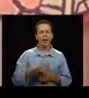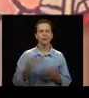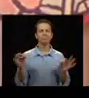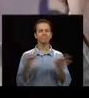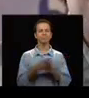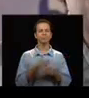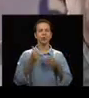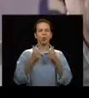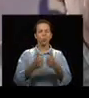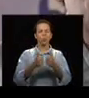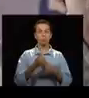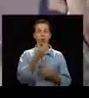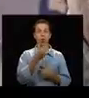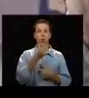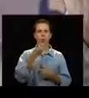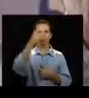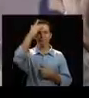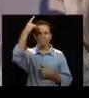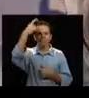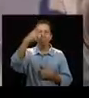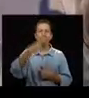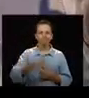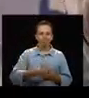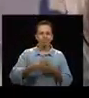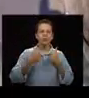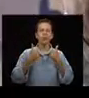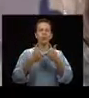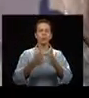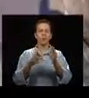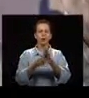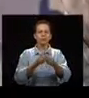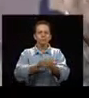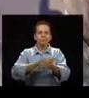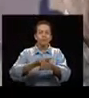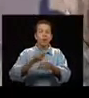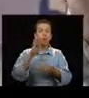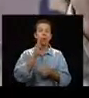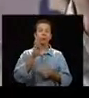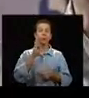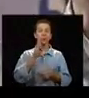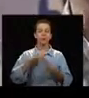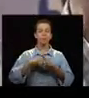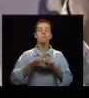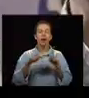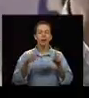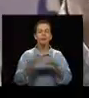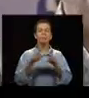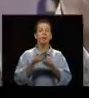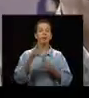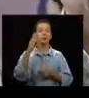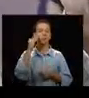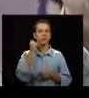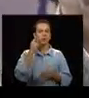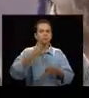amplamente suficiente. Um homem extremamente humano, né? Extremamente bondoso, mas que também sabia